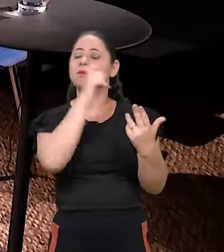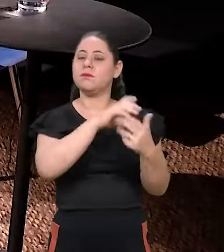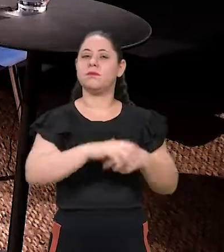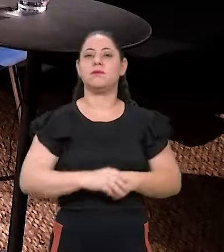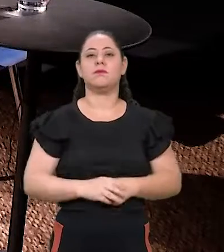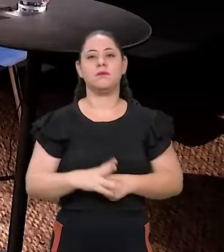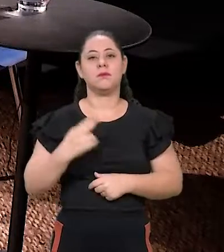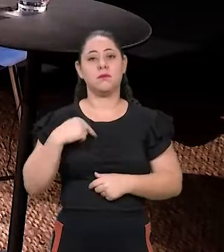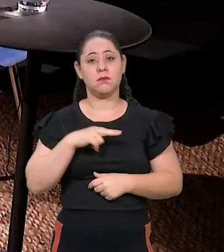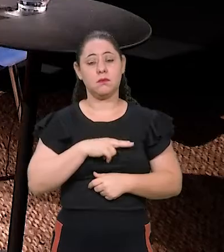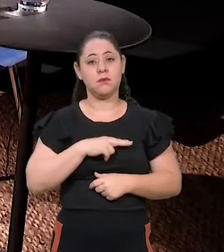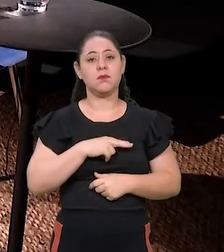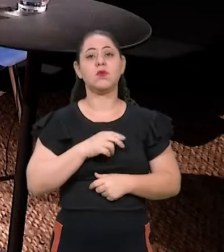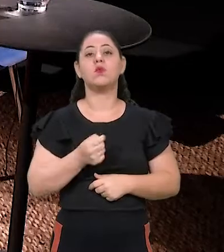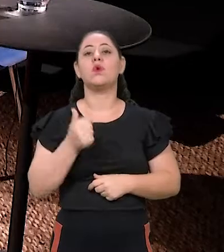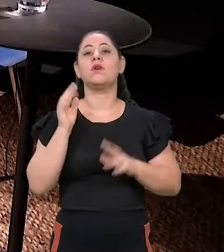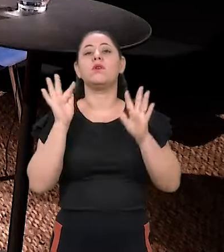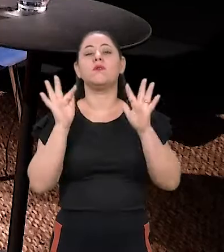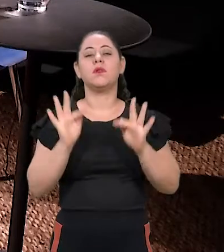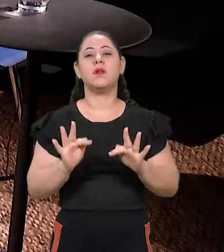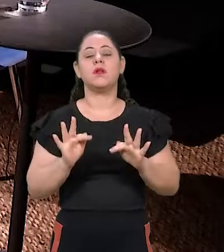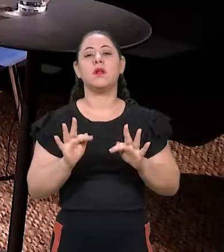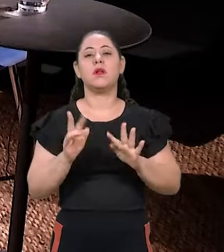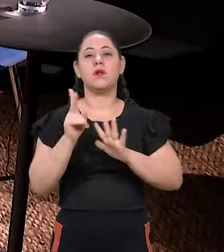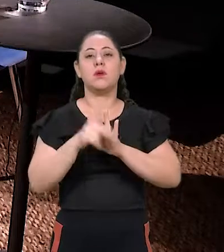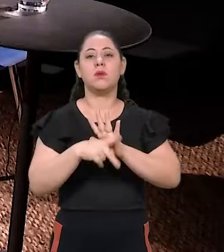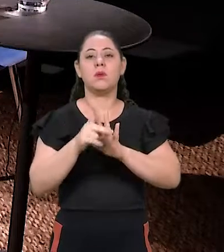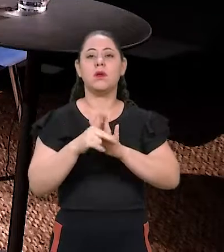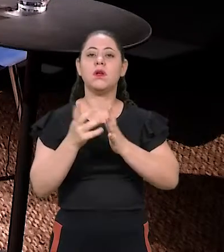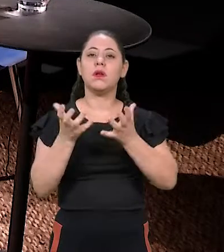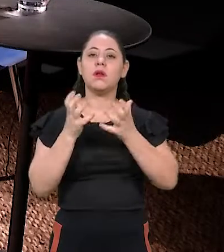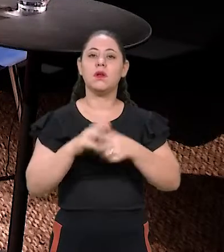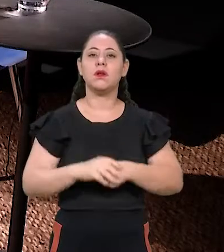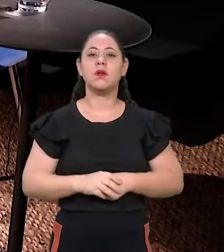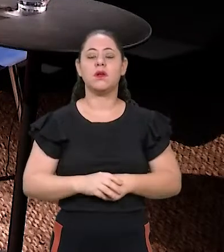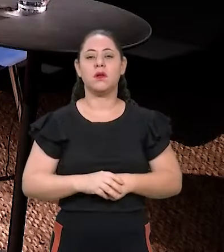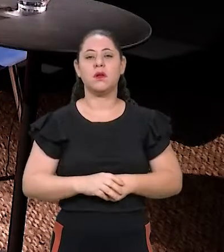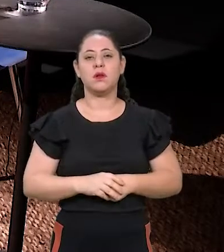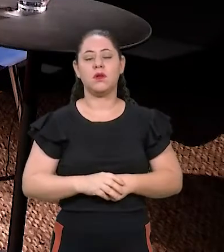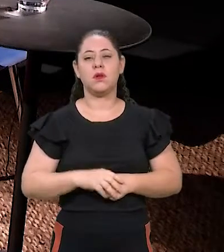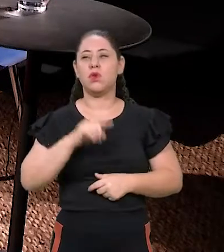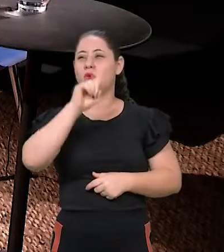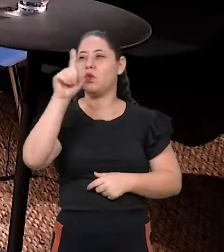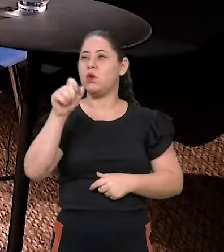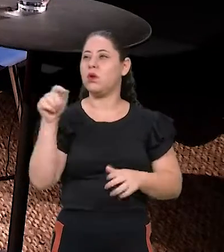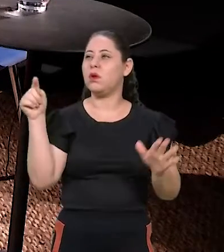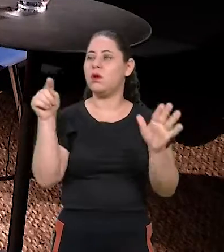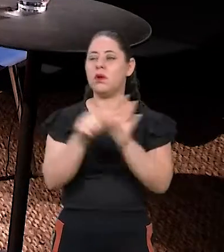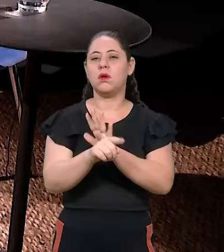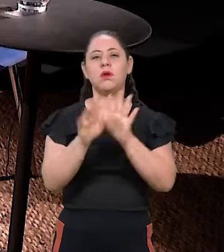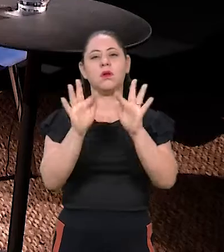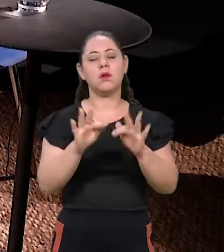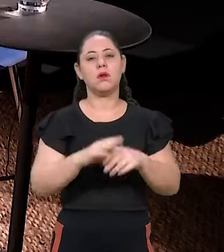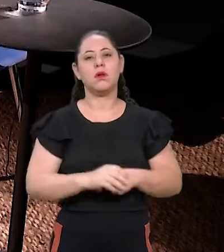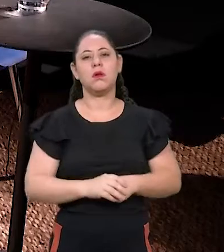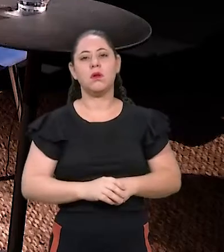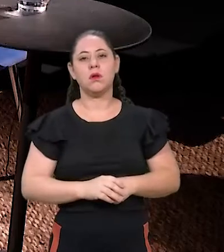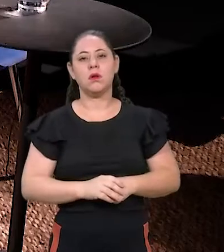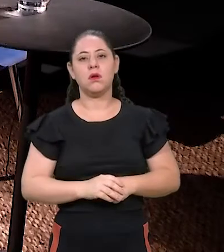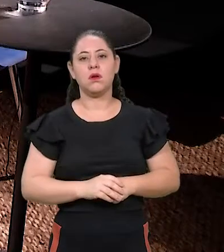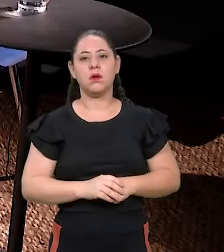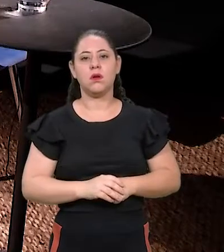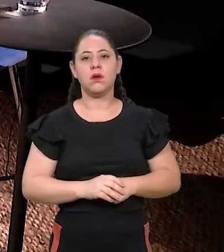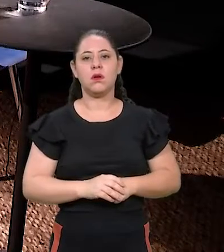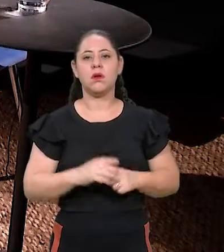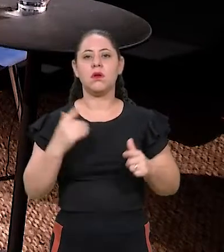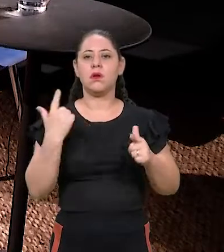finalizando o nosso programa e eu queria deixar essa pergunta mesmo para o final, porque você começou muito novo, né, com experiências